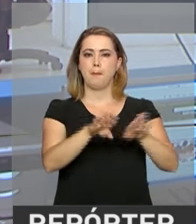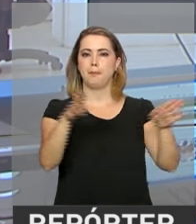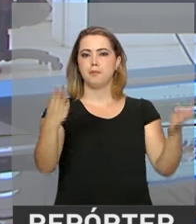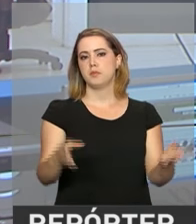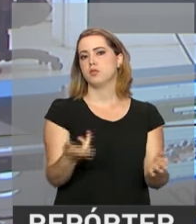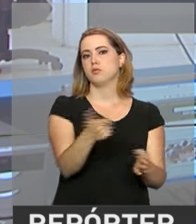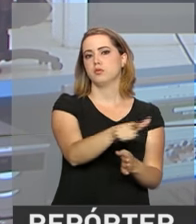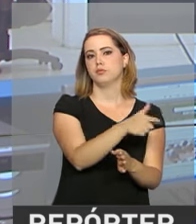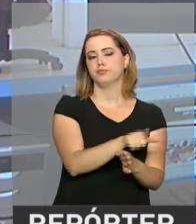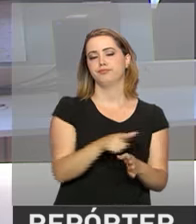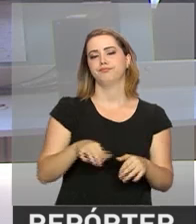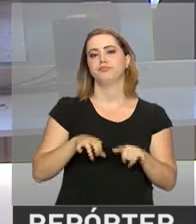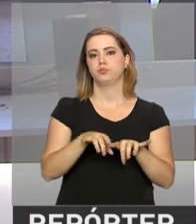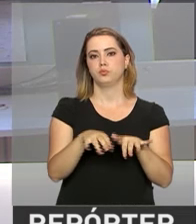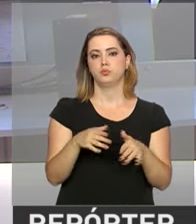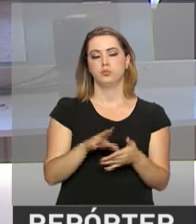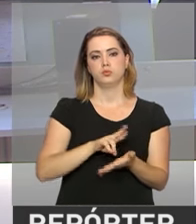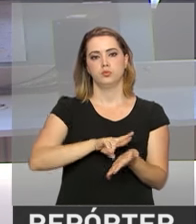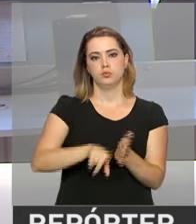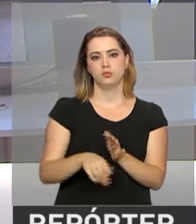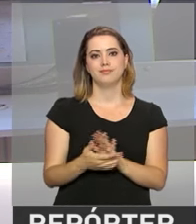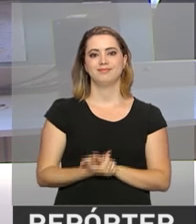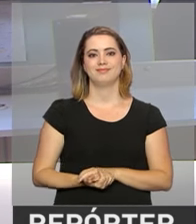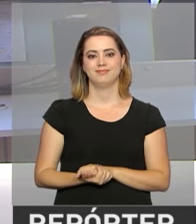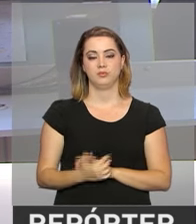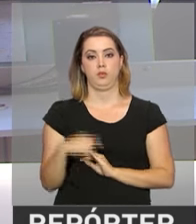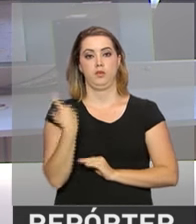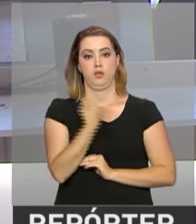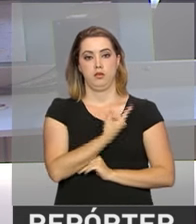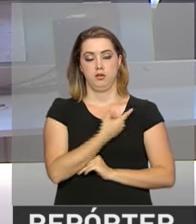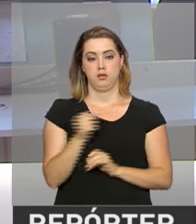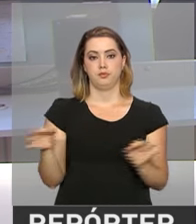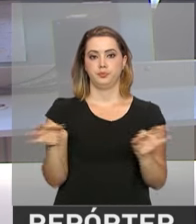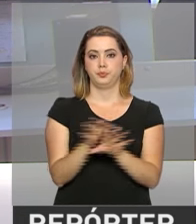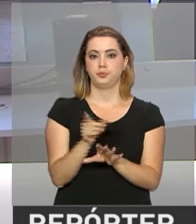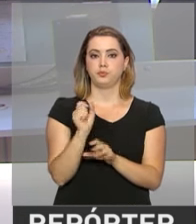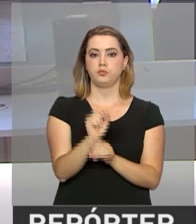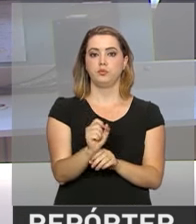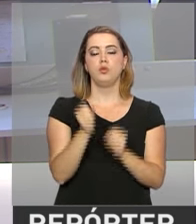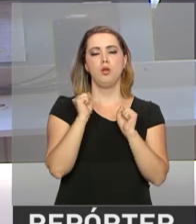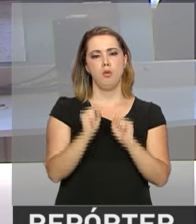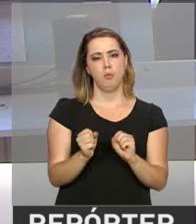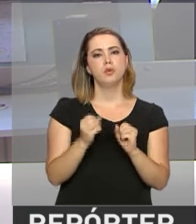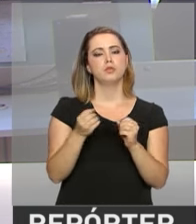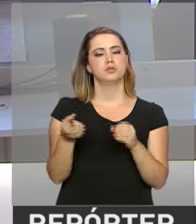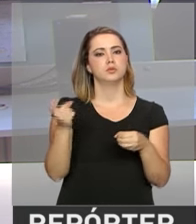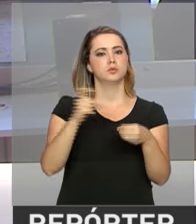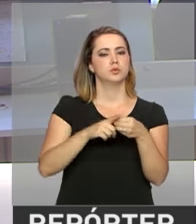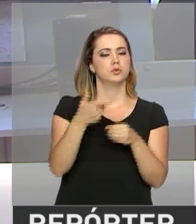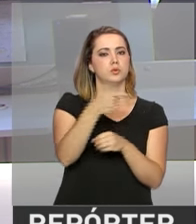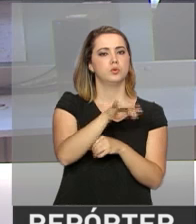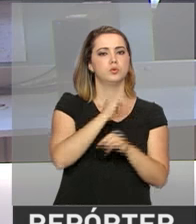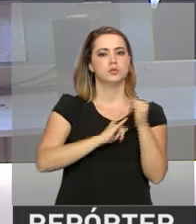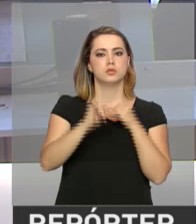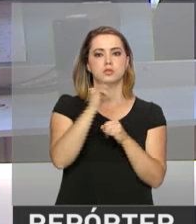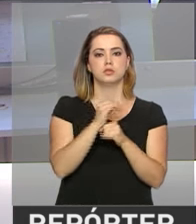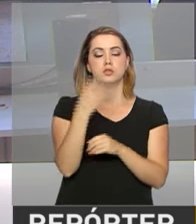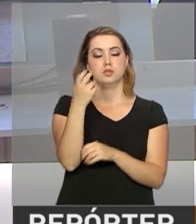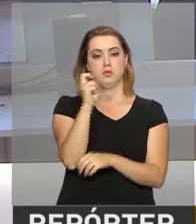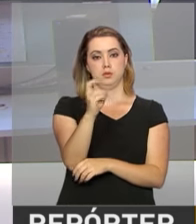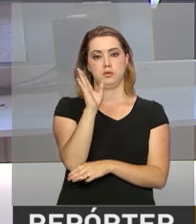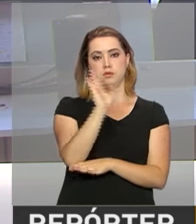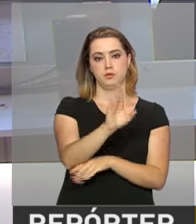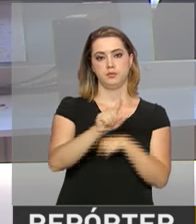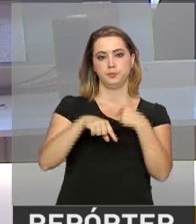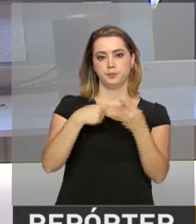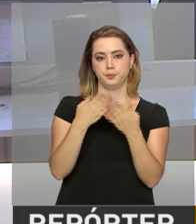outros equipamentos esta edição do repóter NBR termina aqui podemos voltar a qualquer momento com outras informações ou às 5 hor da